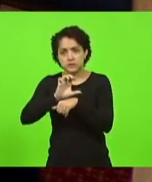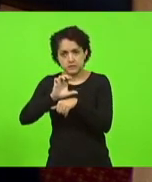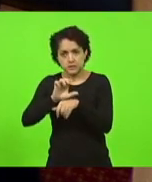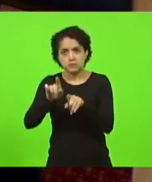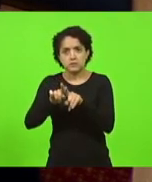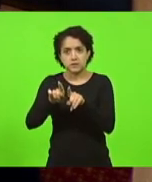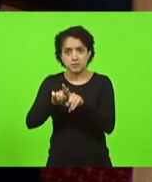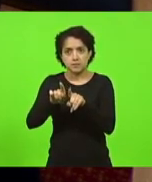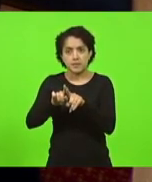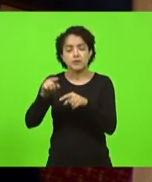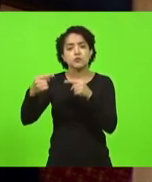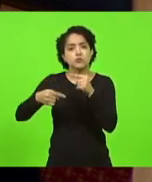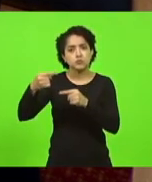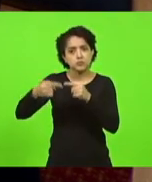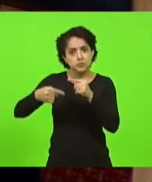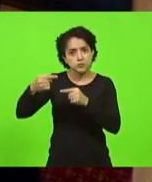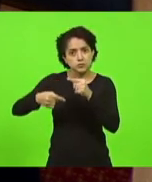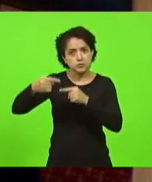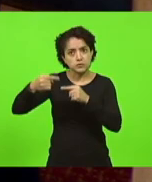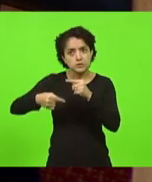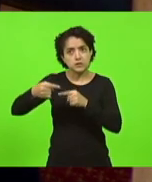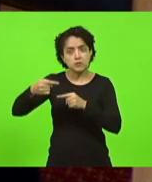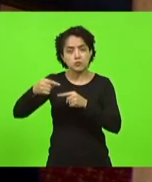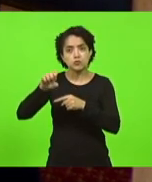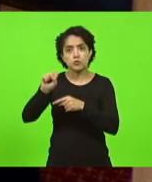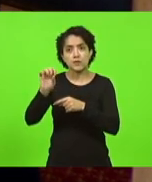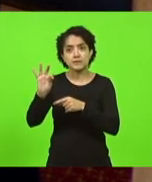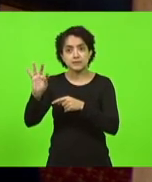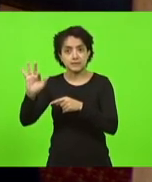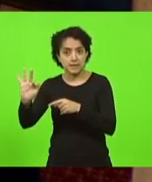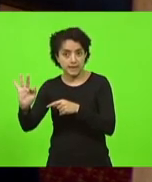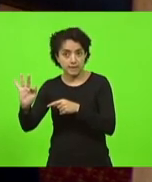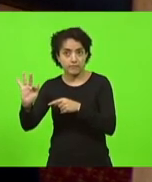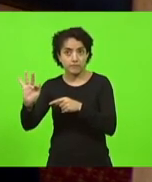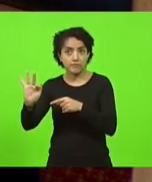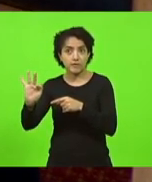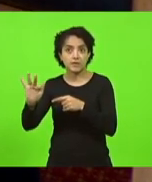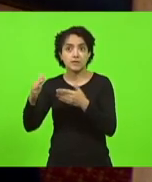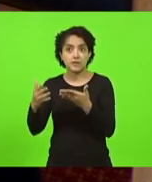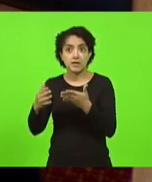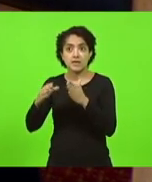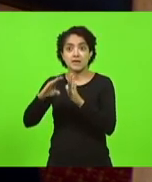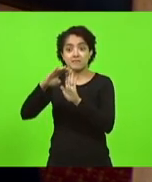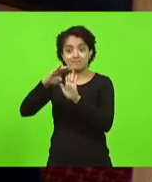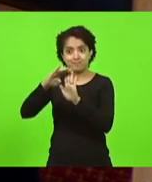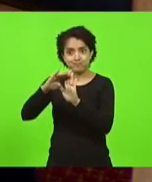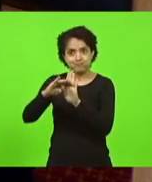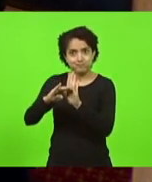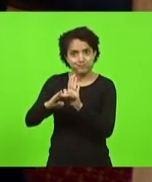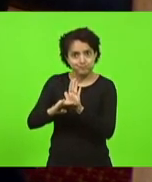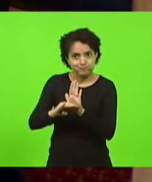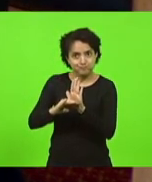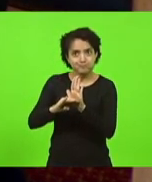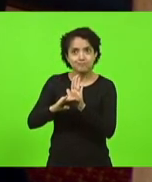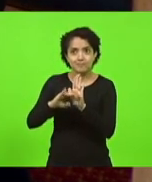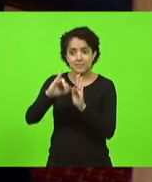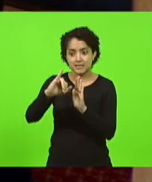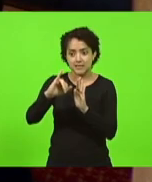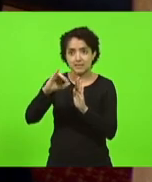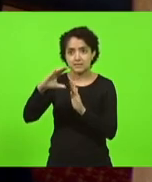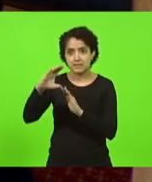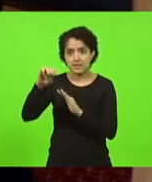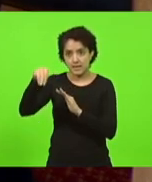tiveram uma discussão agora no Supremo em que nós vamos ter que ofertar redução efetiva do ICM cobrado em